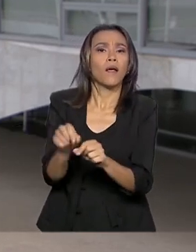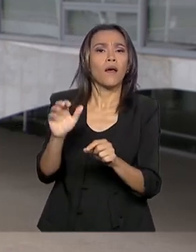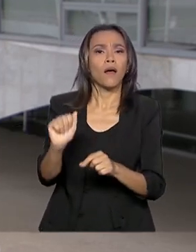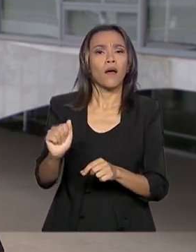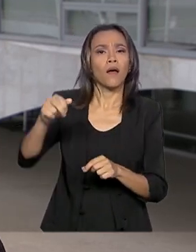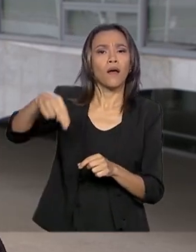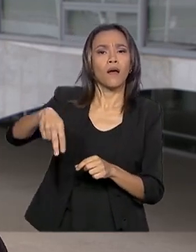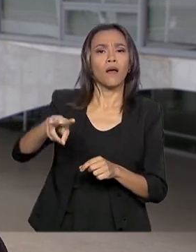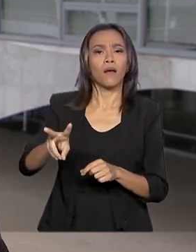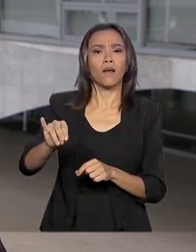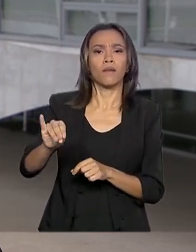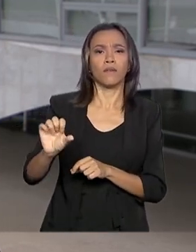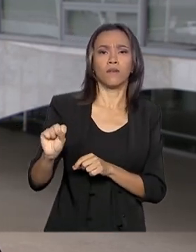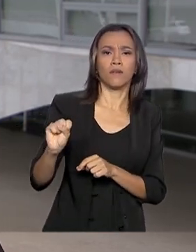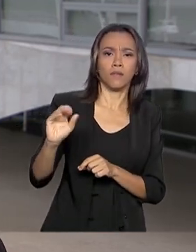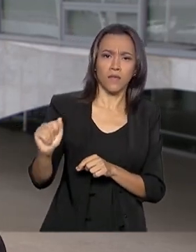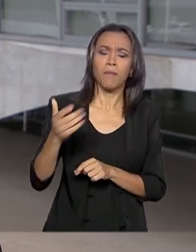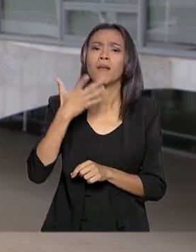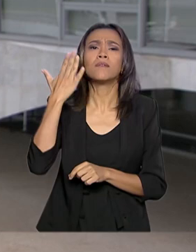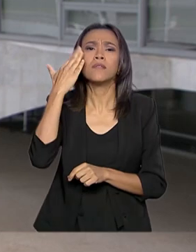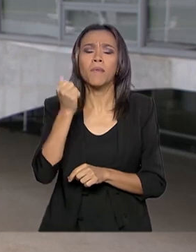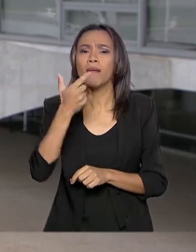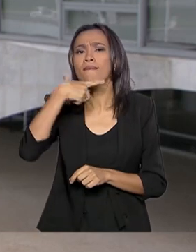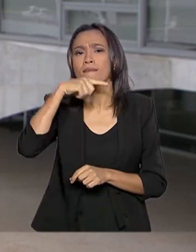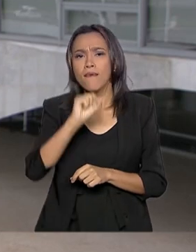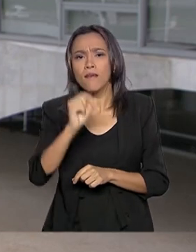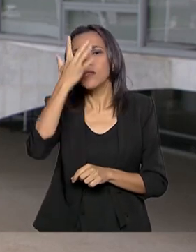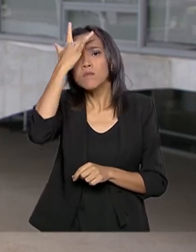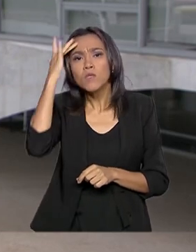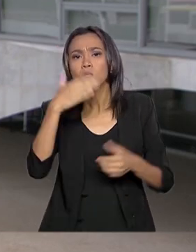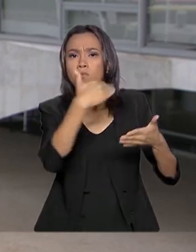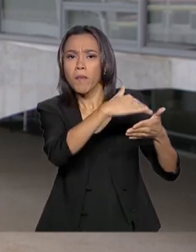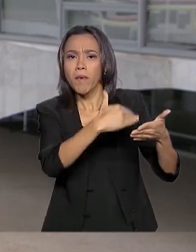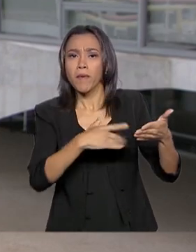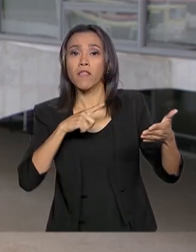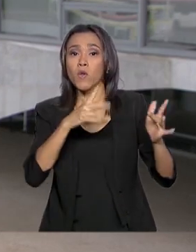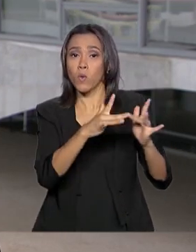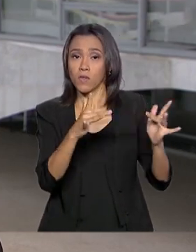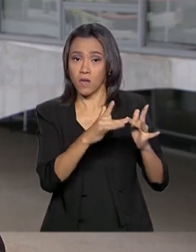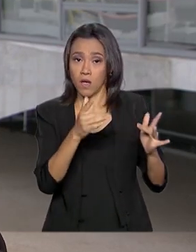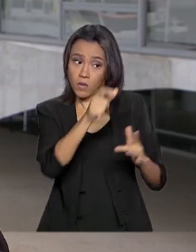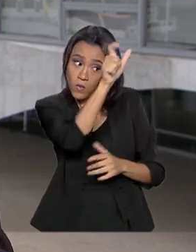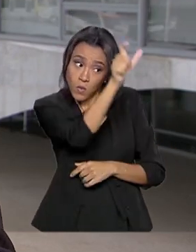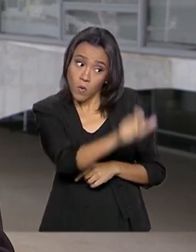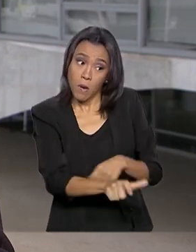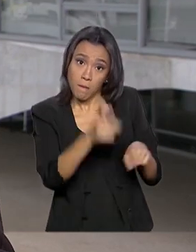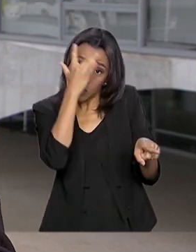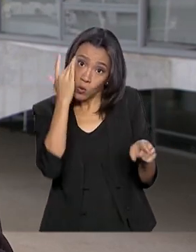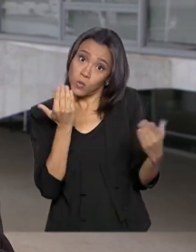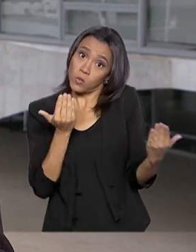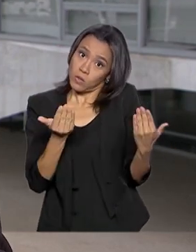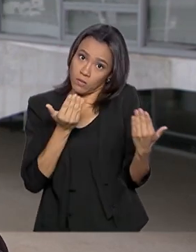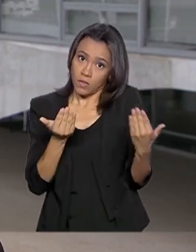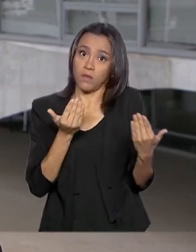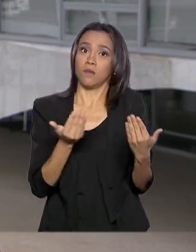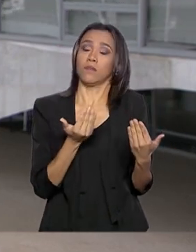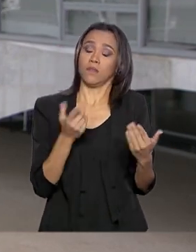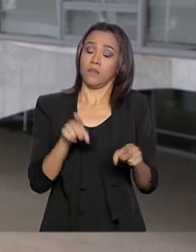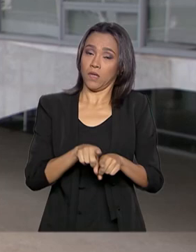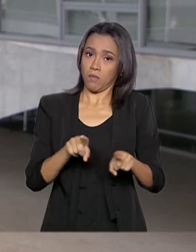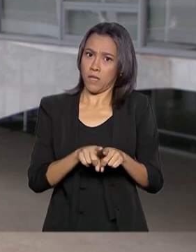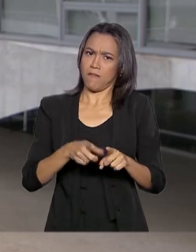a investigação dos passageiros do voo que tiveram contato com o caso suspeito. A Anvisa também aumentou o rigor no